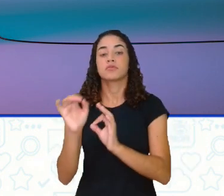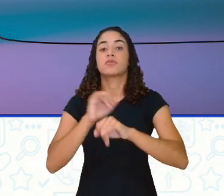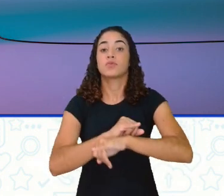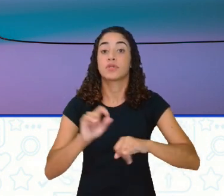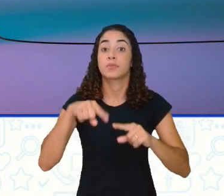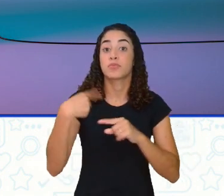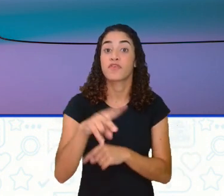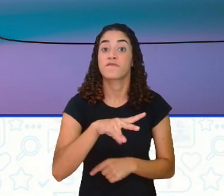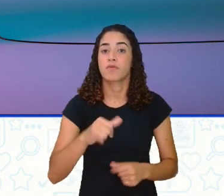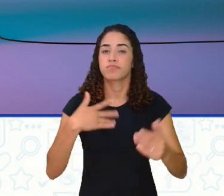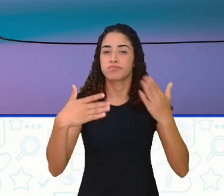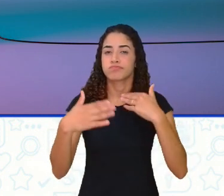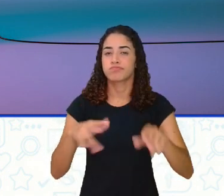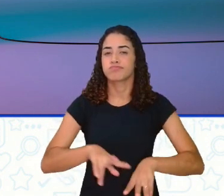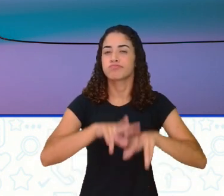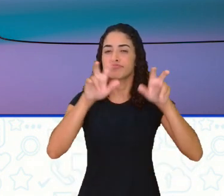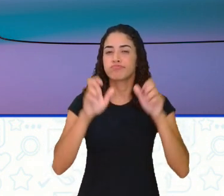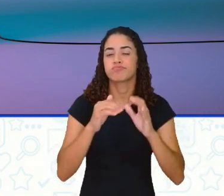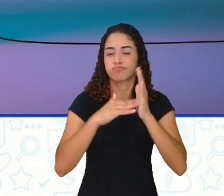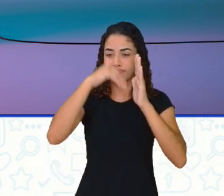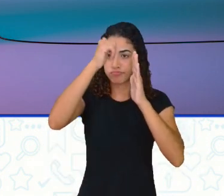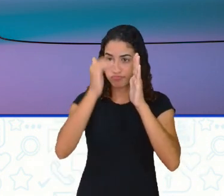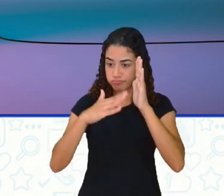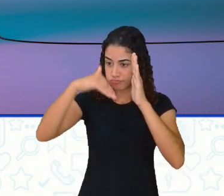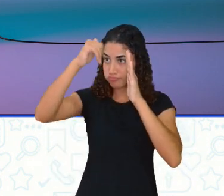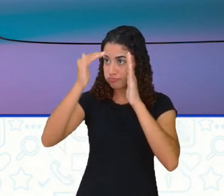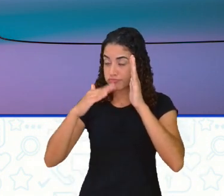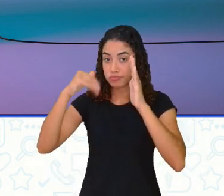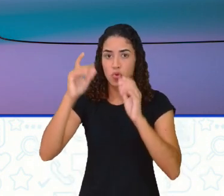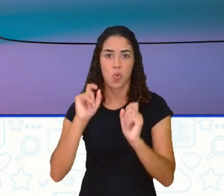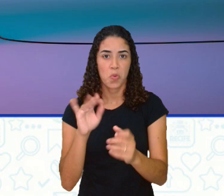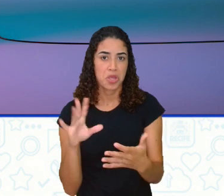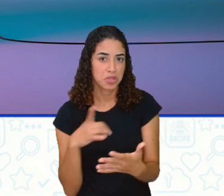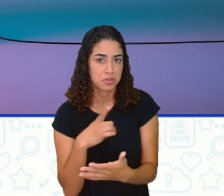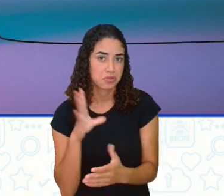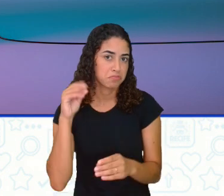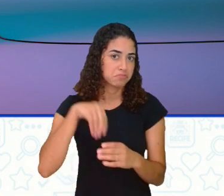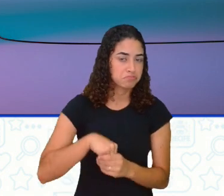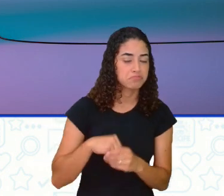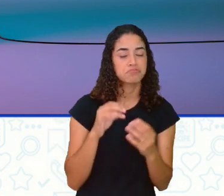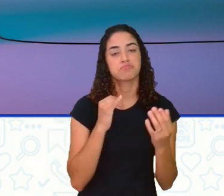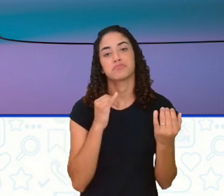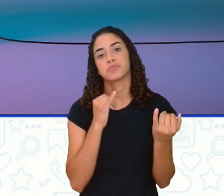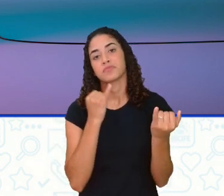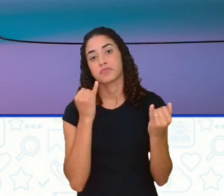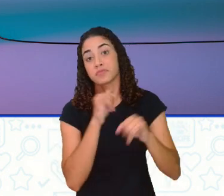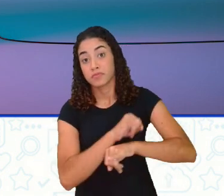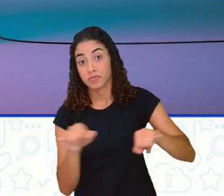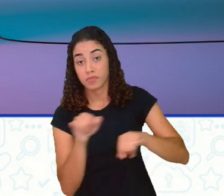vai conversar mais um pouquinho sobre a entonação de voz, sobre o que tem nessa notícia, que é um